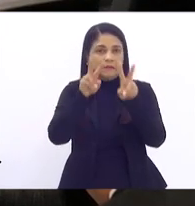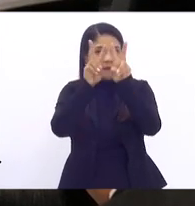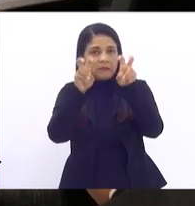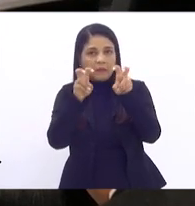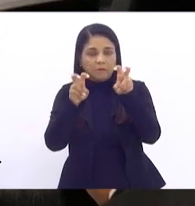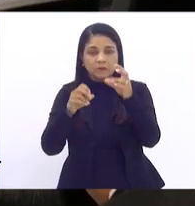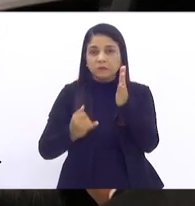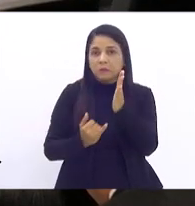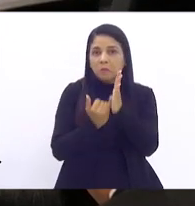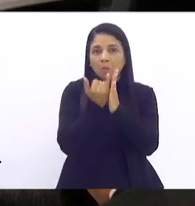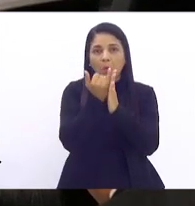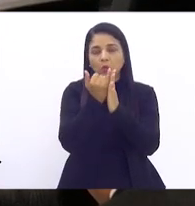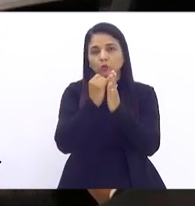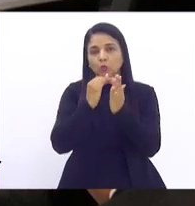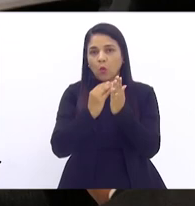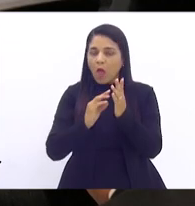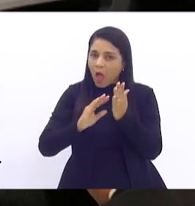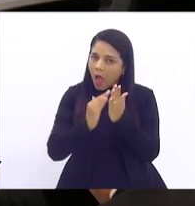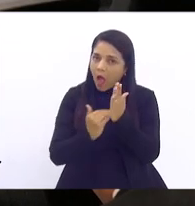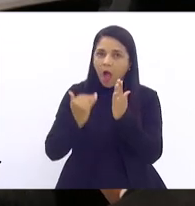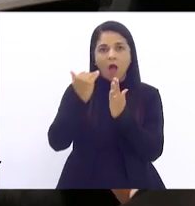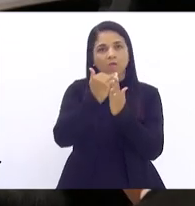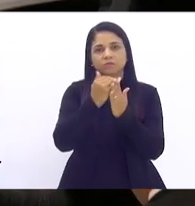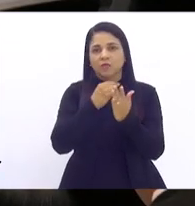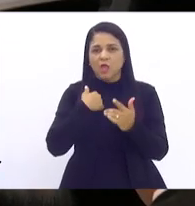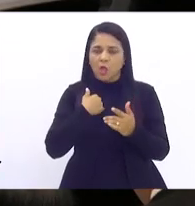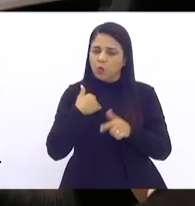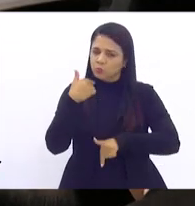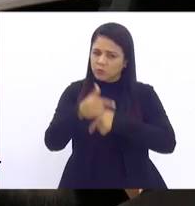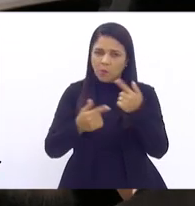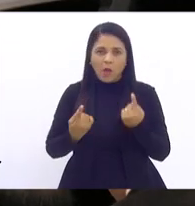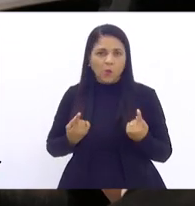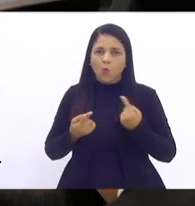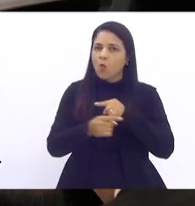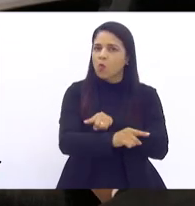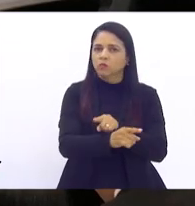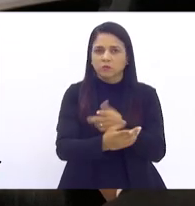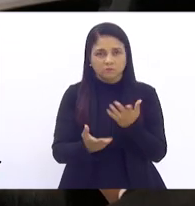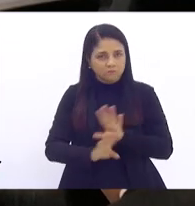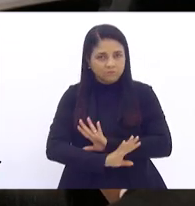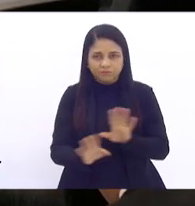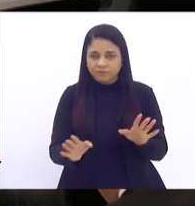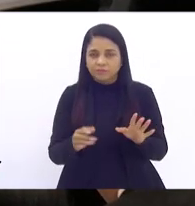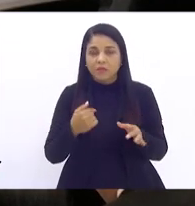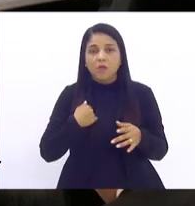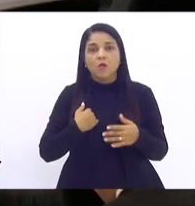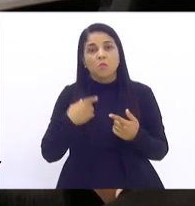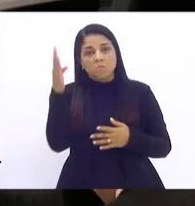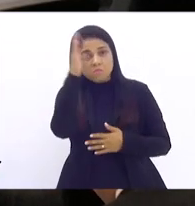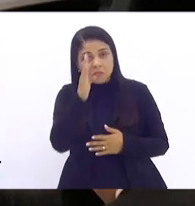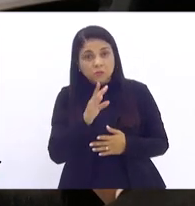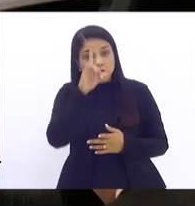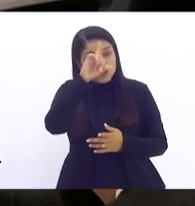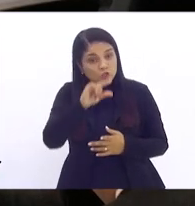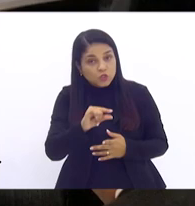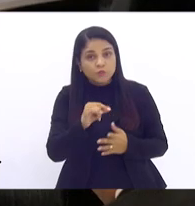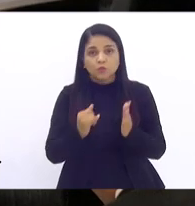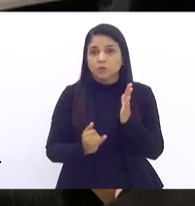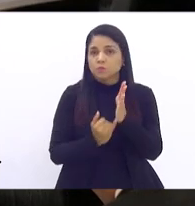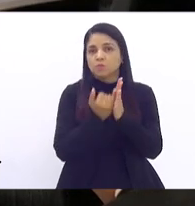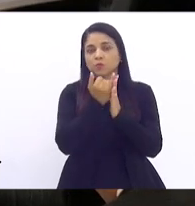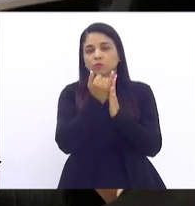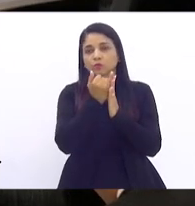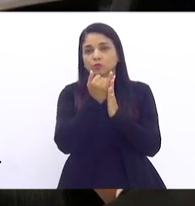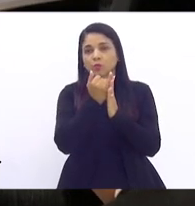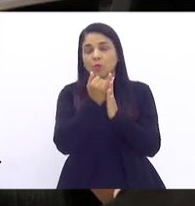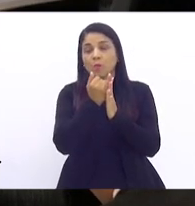particularmente trabalho radicalmente Contra isso eu acho que o Brasil tem é que diminuir os impostos mas diante